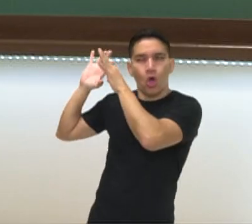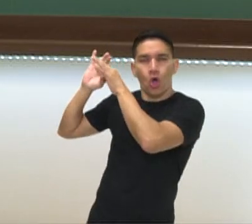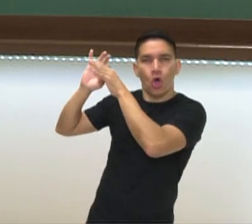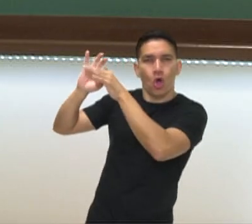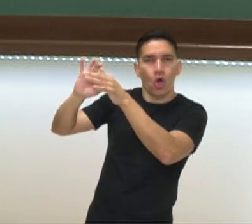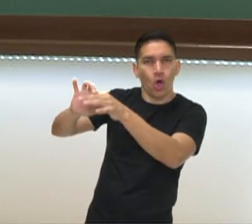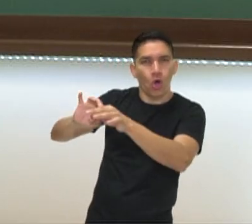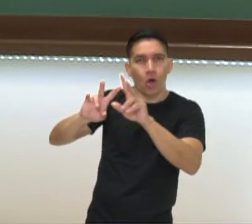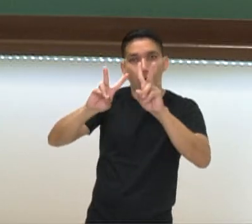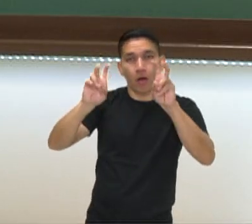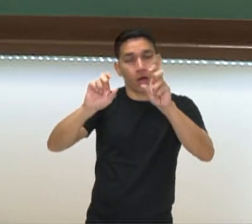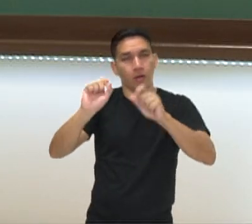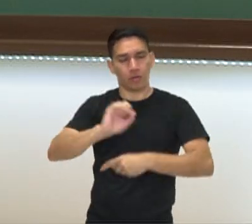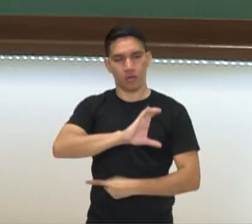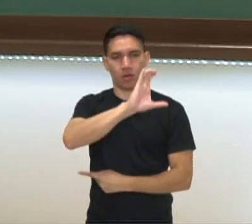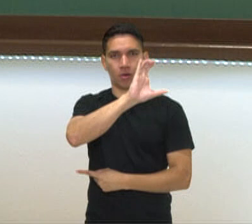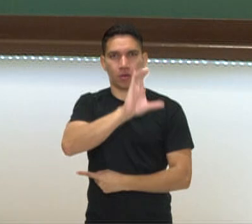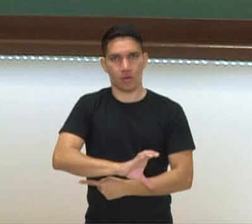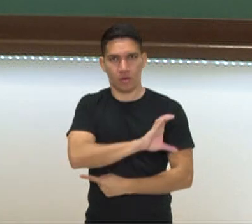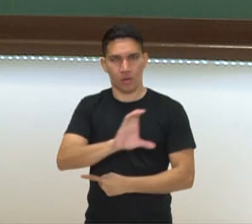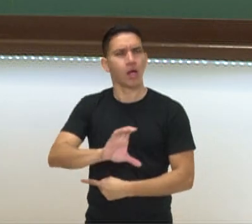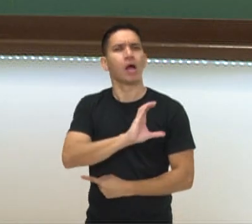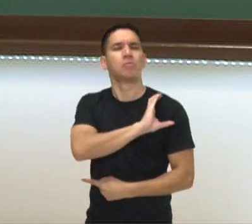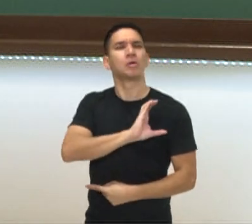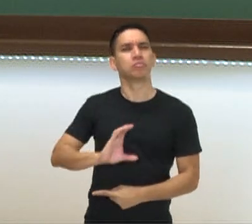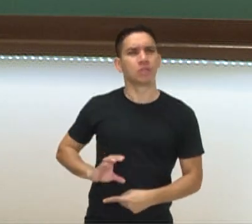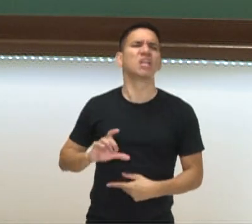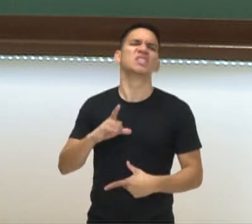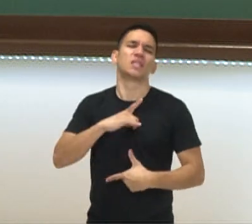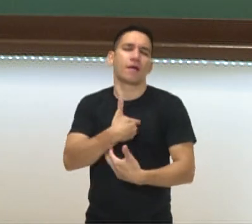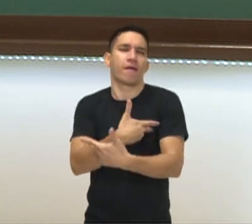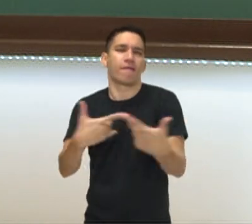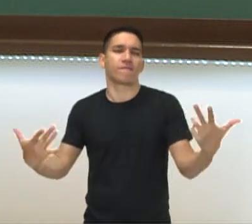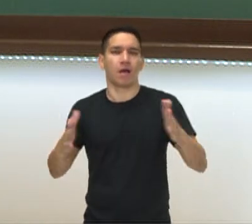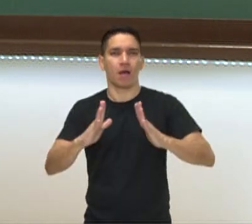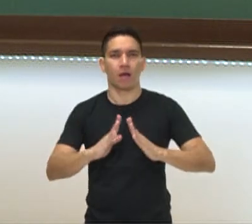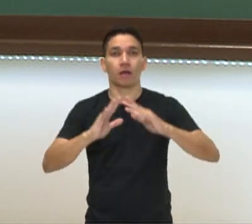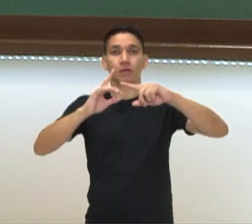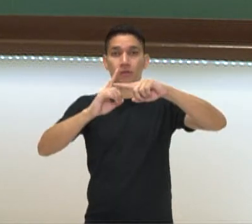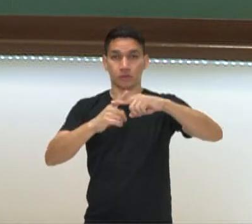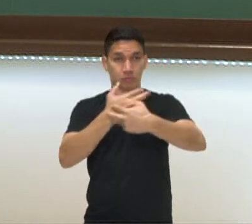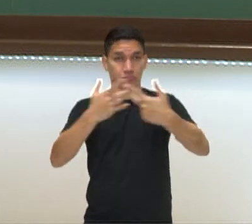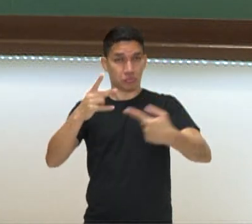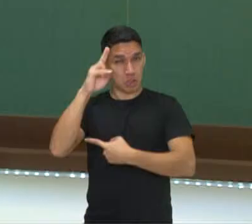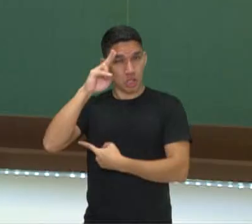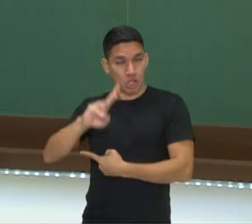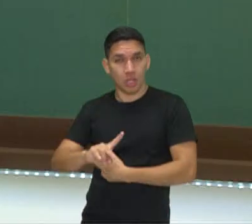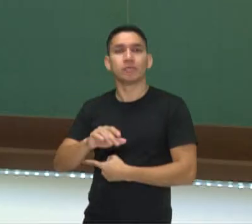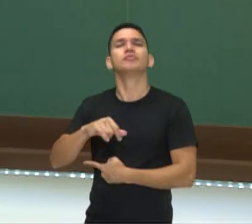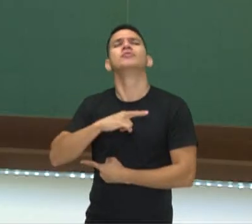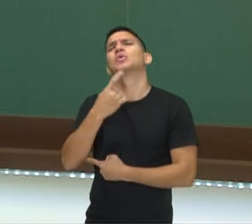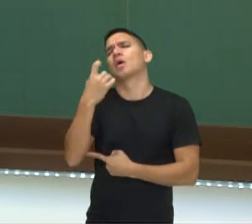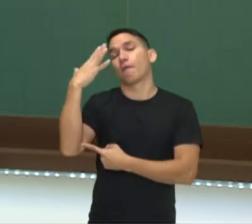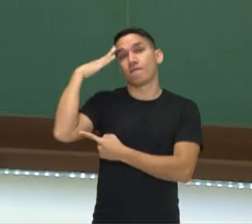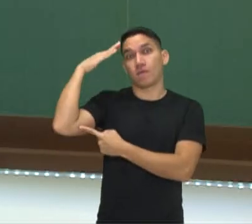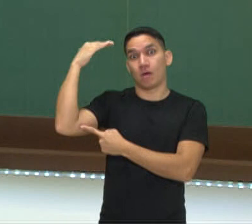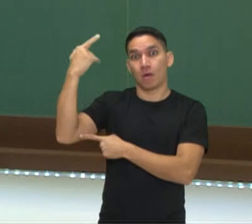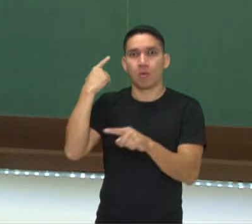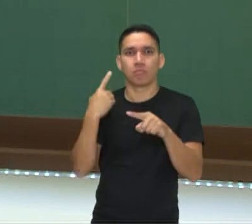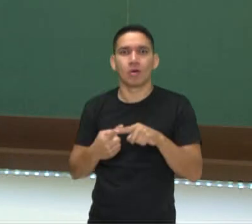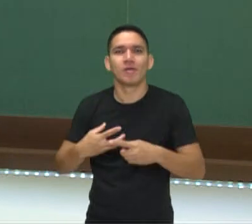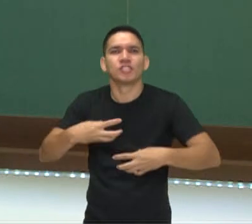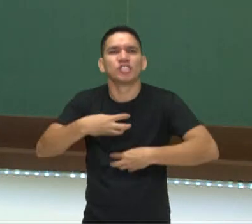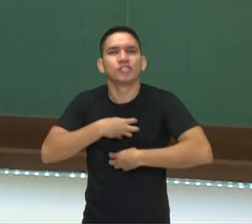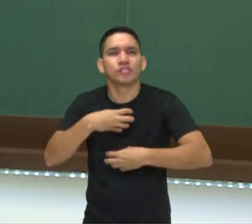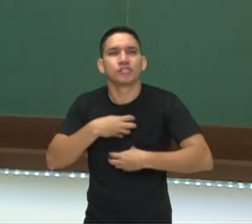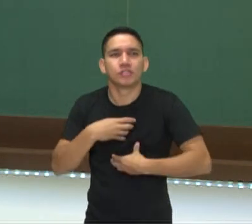do cristianismo, como eu disse, tem muitas igrejas históricas, entre elas uma igreja muito famosa por conta do